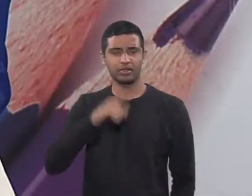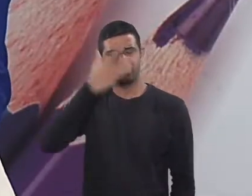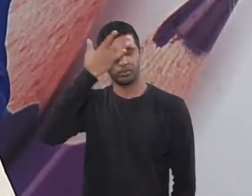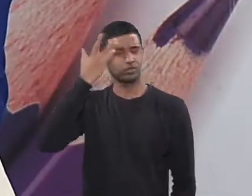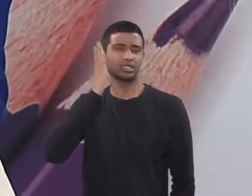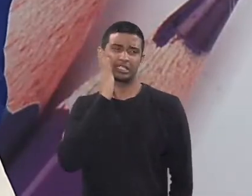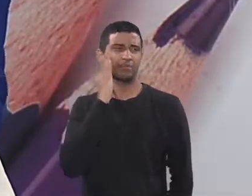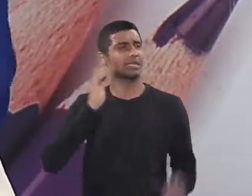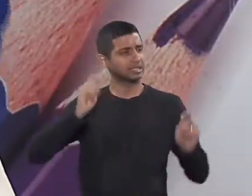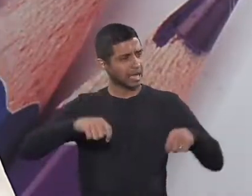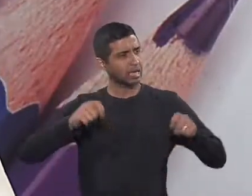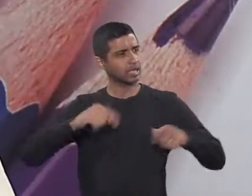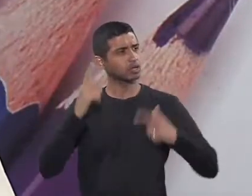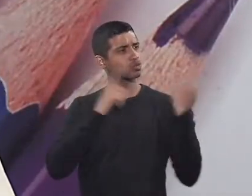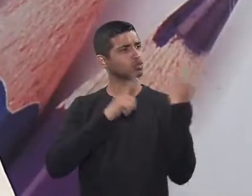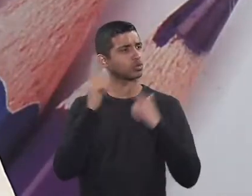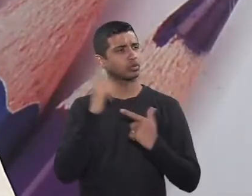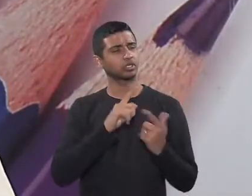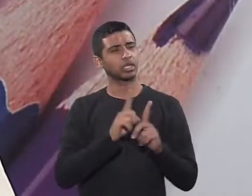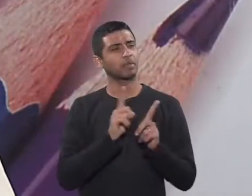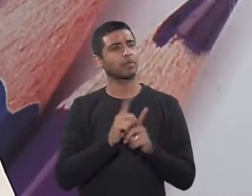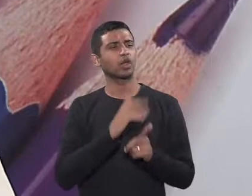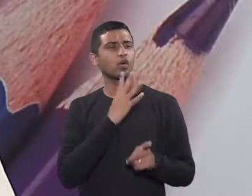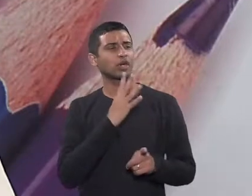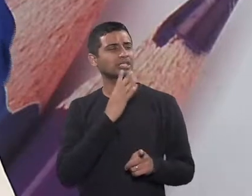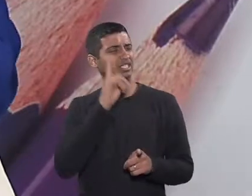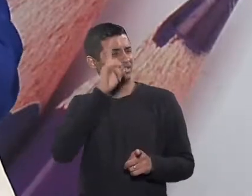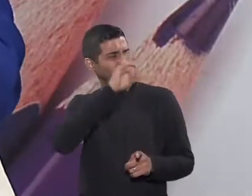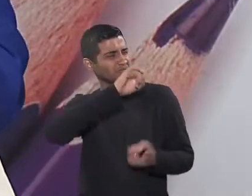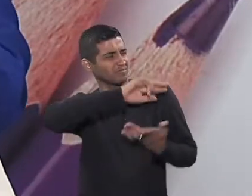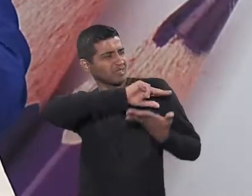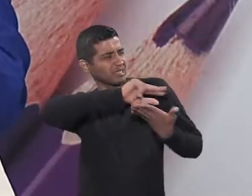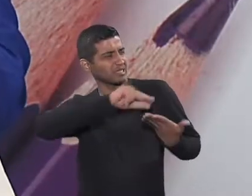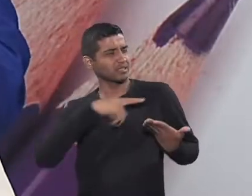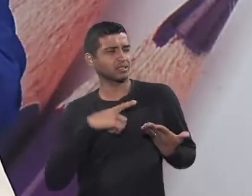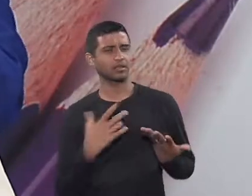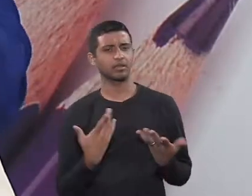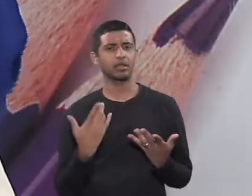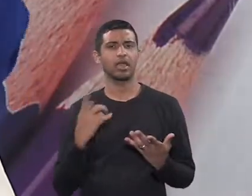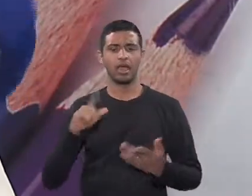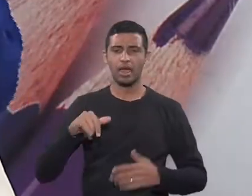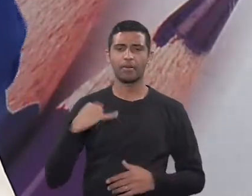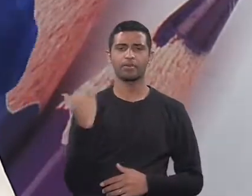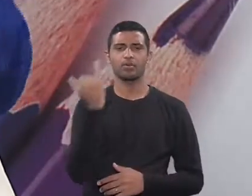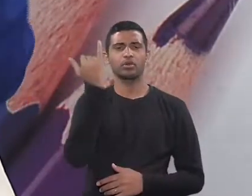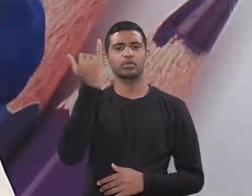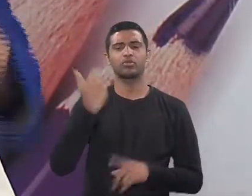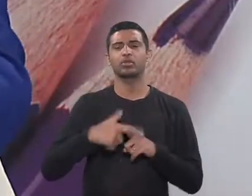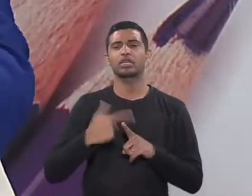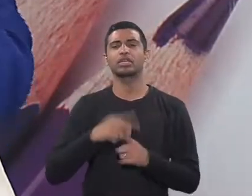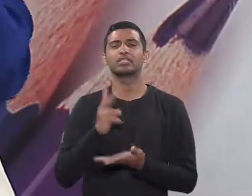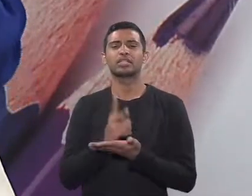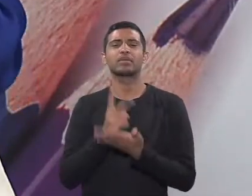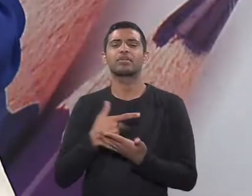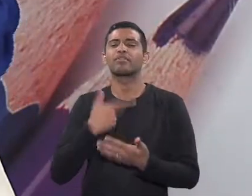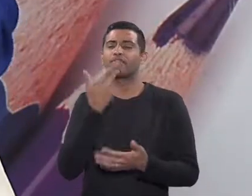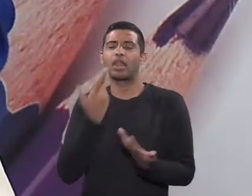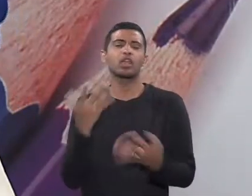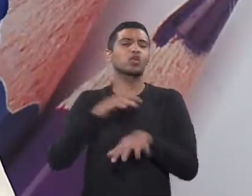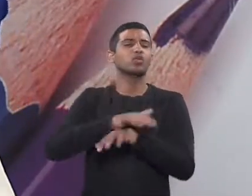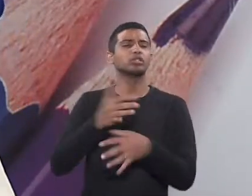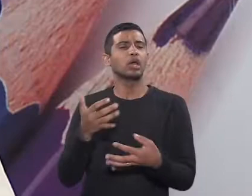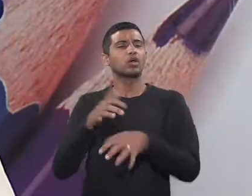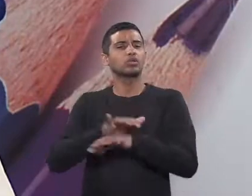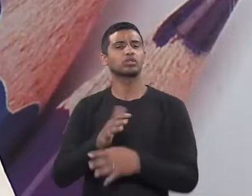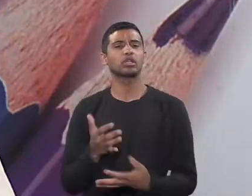saibam que é possível e conheçam as dificuldades. Eu acho que isso é mais importante, porque a gente sempre fala em inclusão, inclusão, inclusão, e a gente